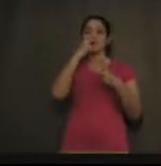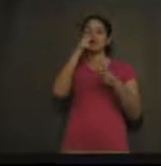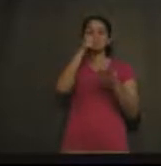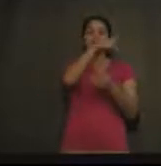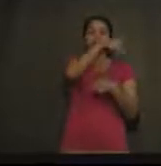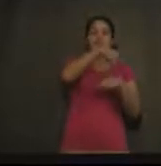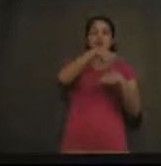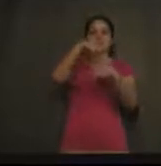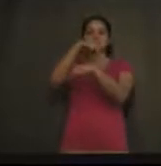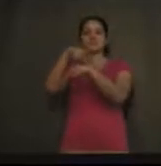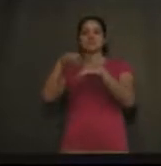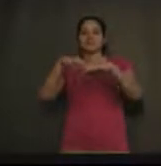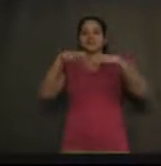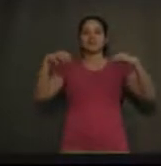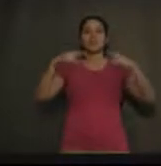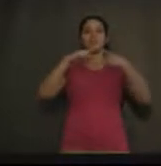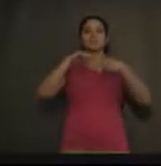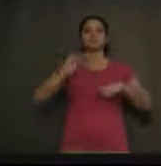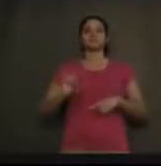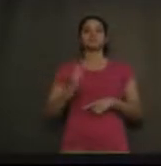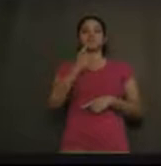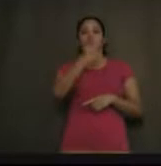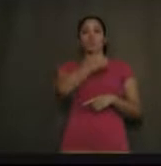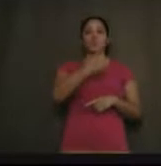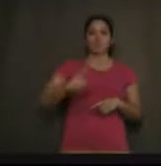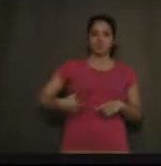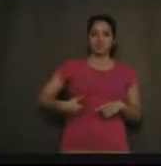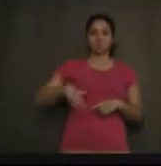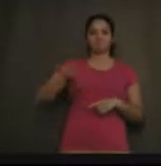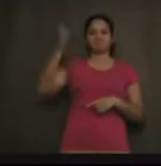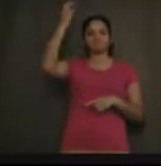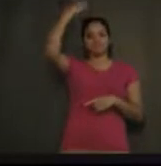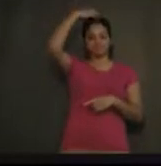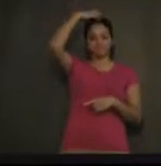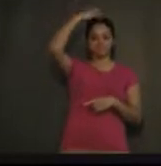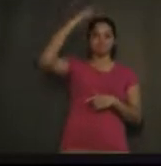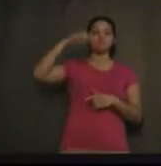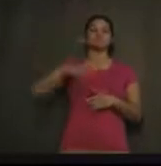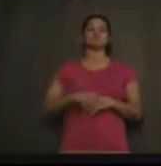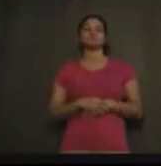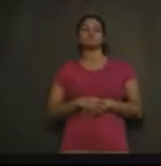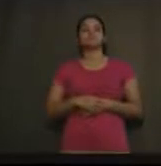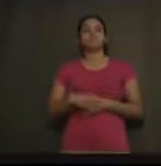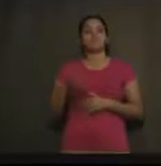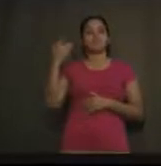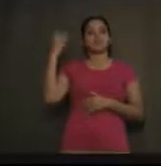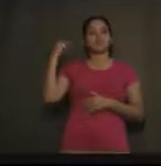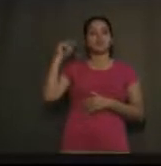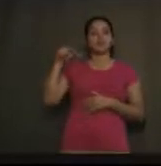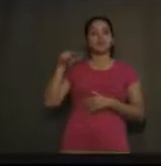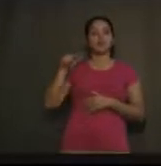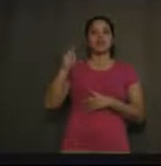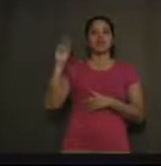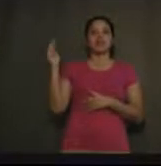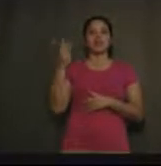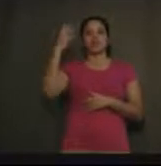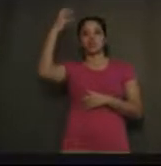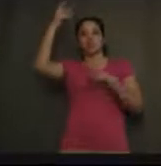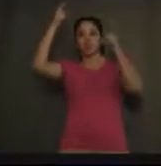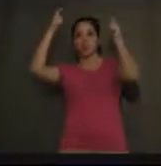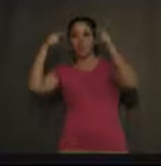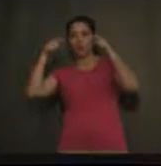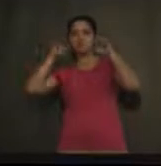ainda. A Dinamarca, que também tinha feito parte da Tríplice Coroa, já tinha se separado a essa altura. O rei Oscar II